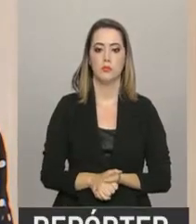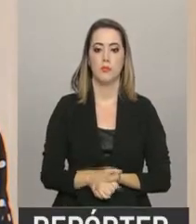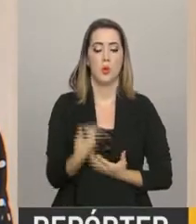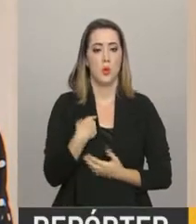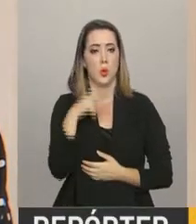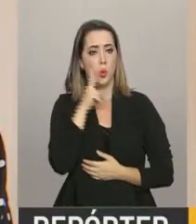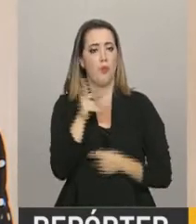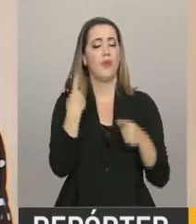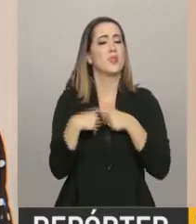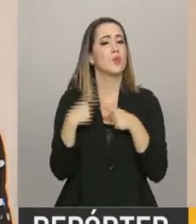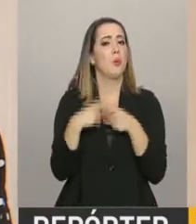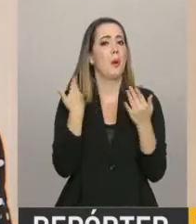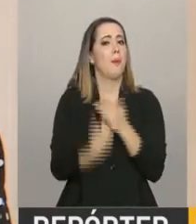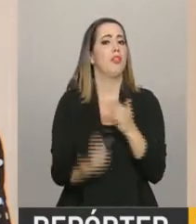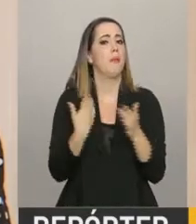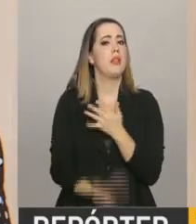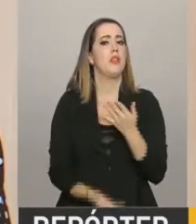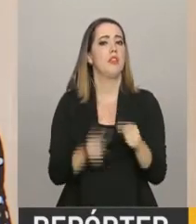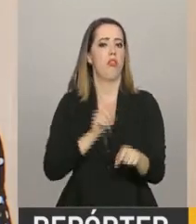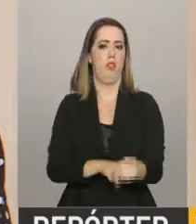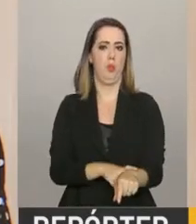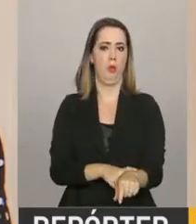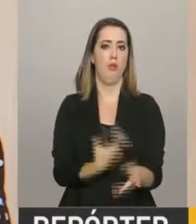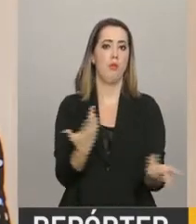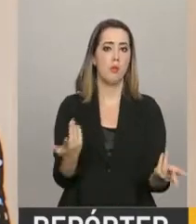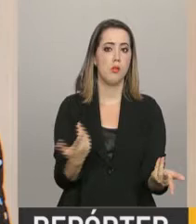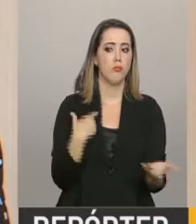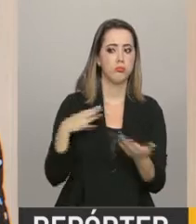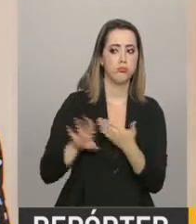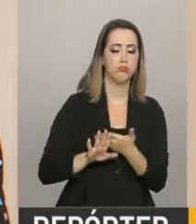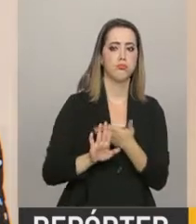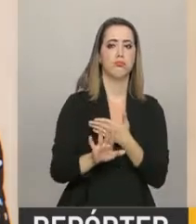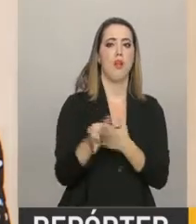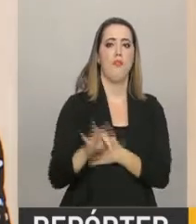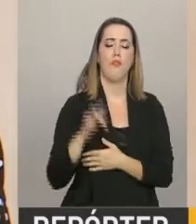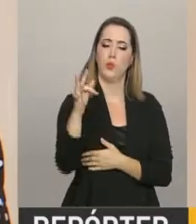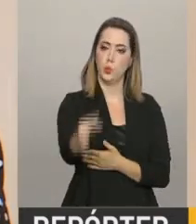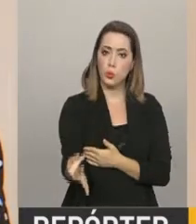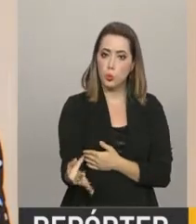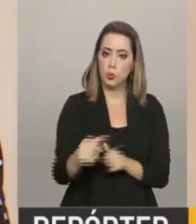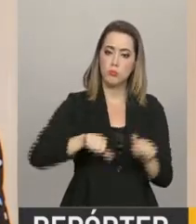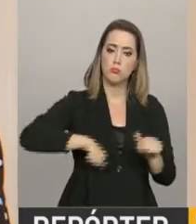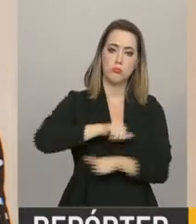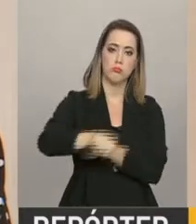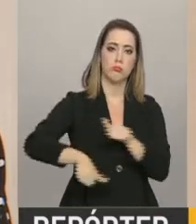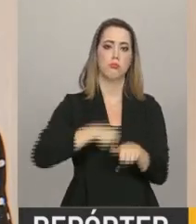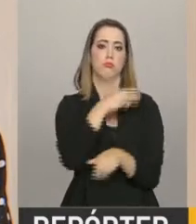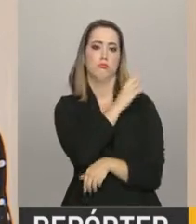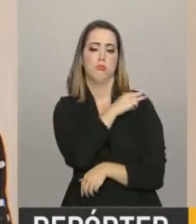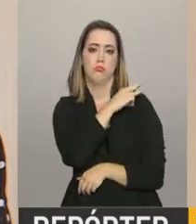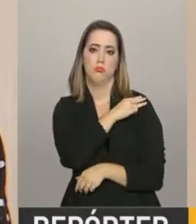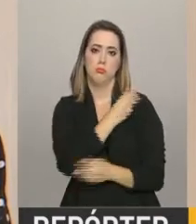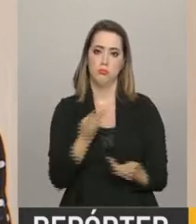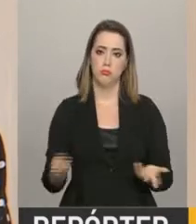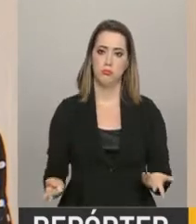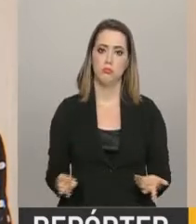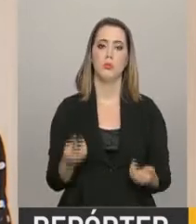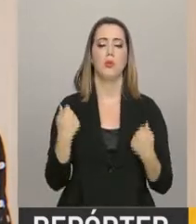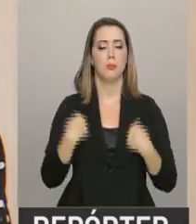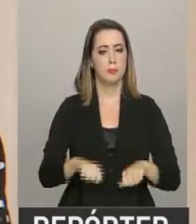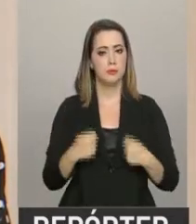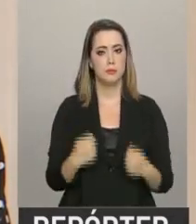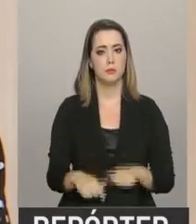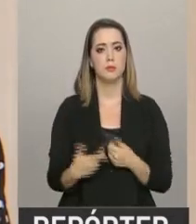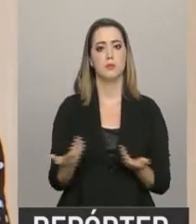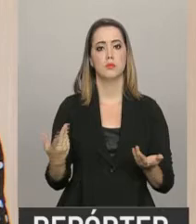perdemos mais tempo a postergação na questão das mudanças estruturais no